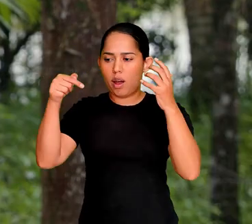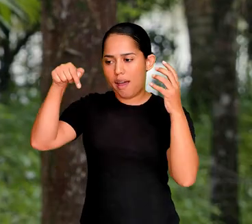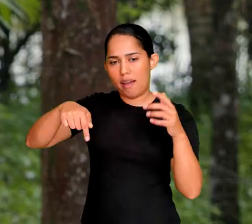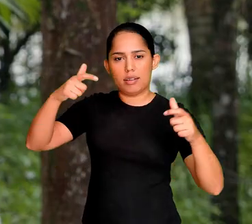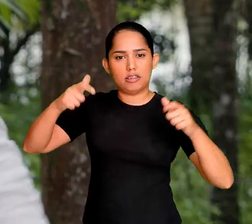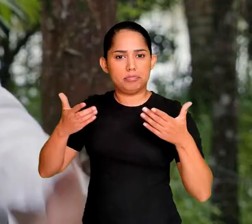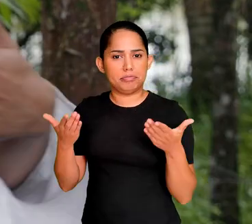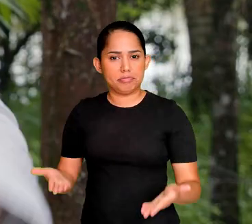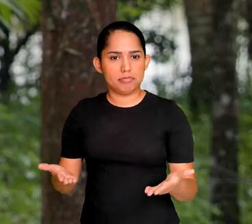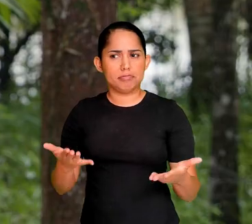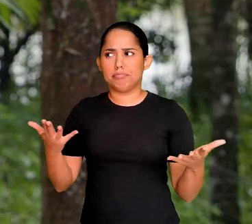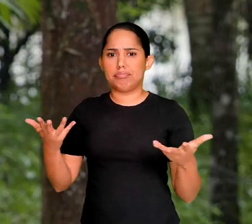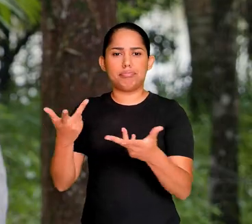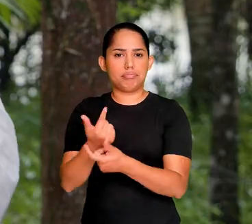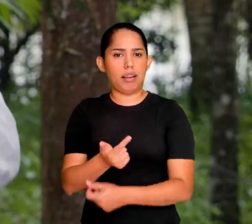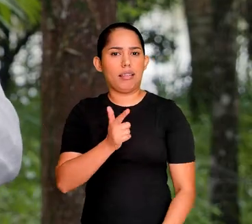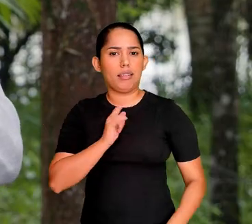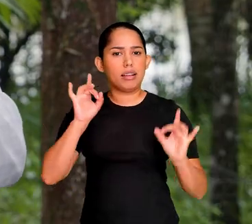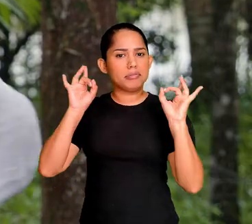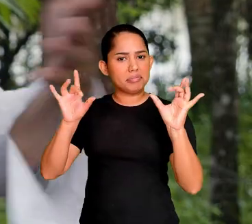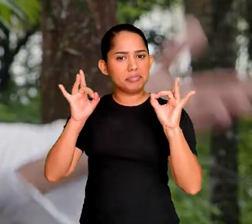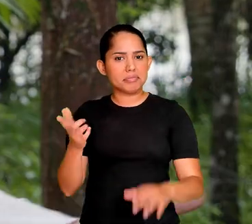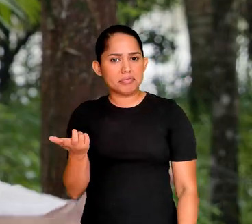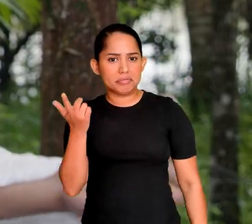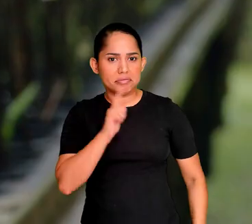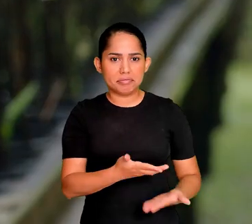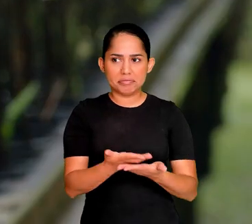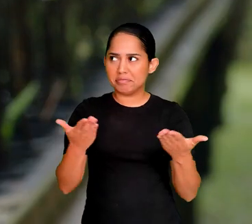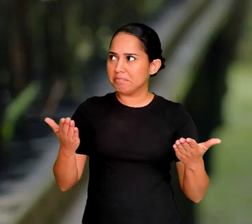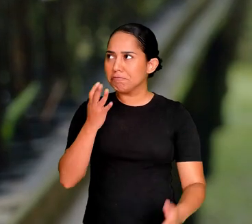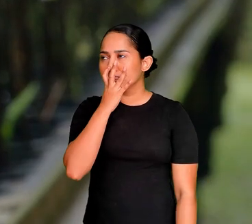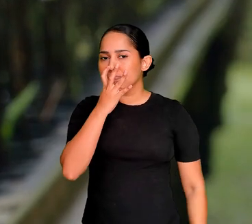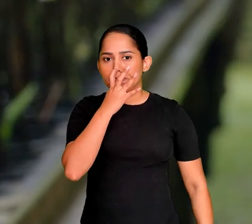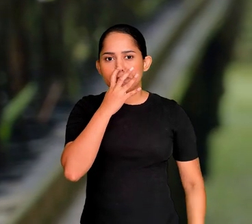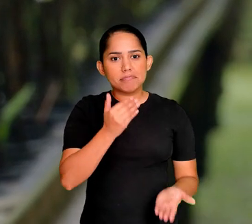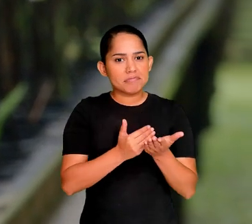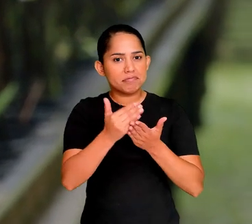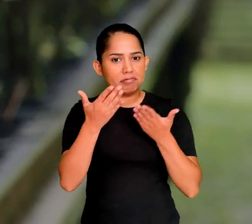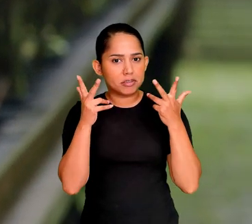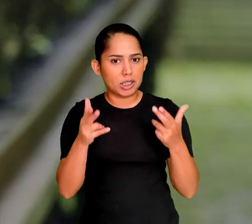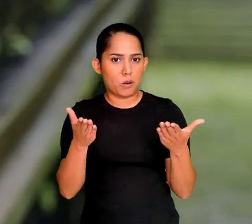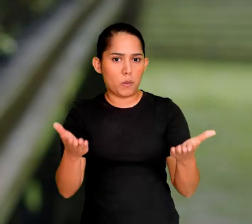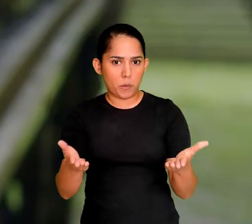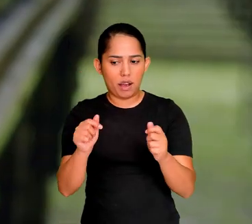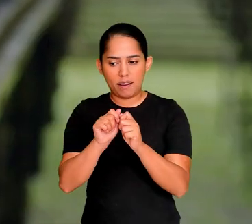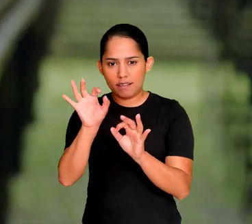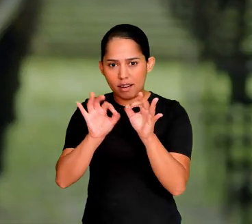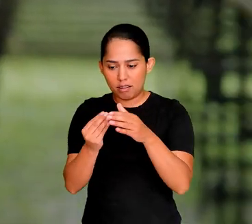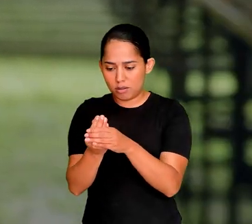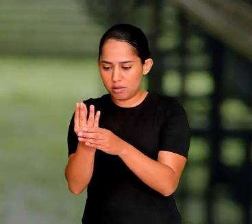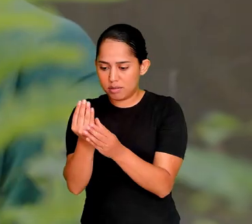está nessa região. Então é uma região muito rica e a gente tem o privilégio de estar inspirado por uma iniciativa como essa, que